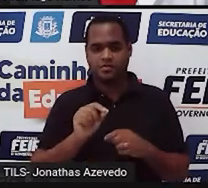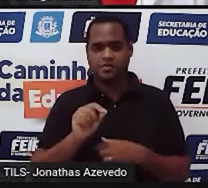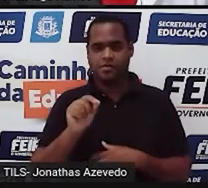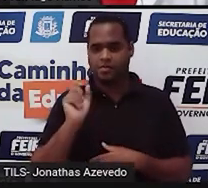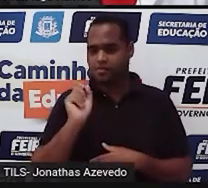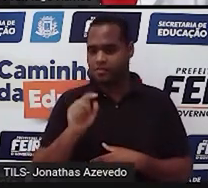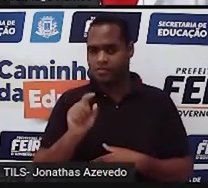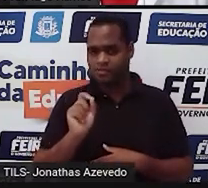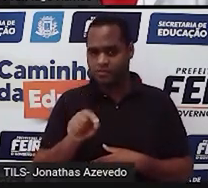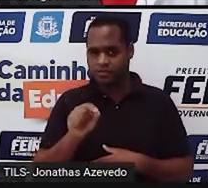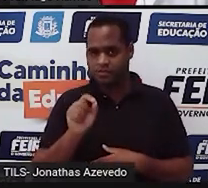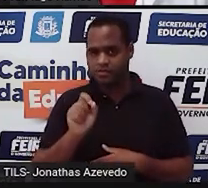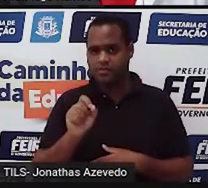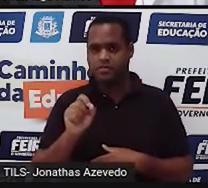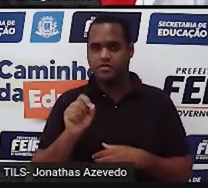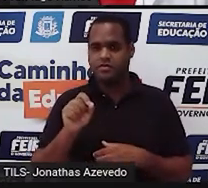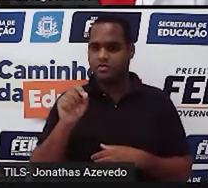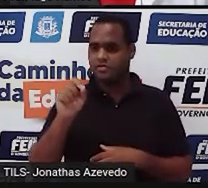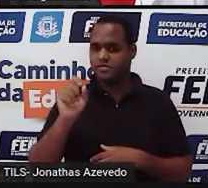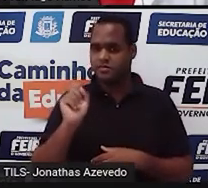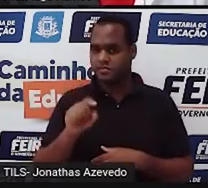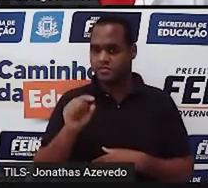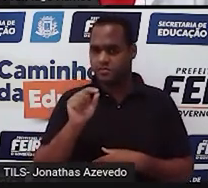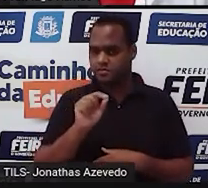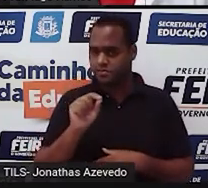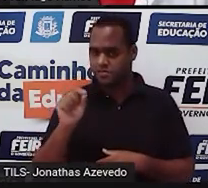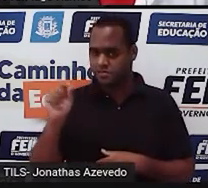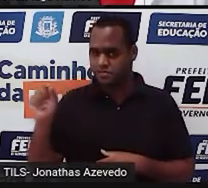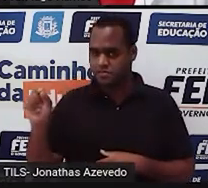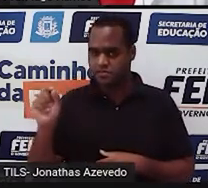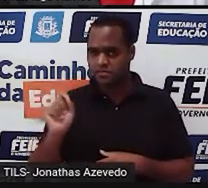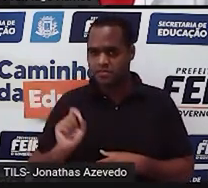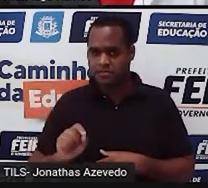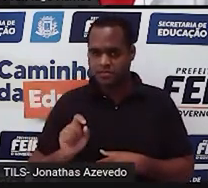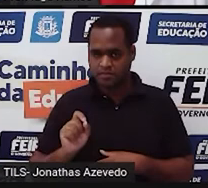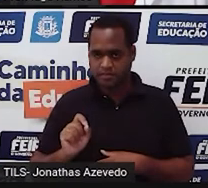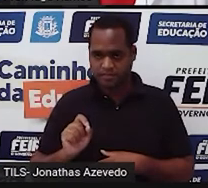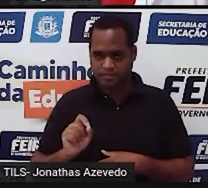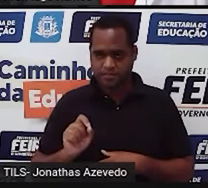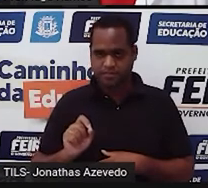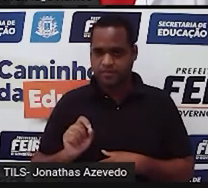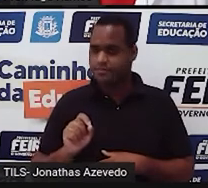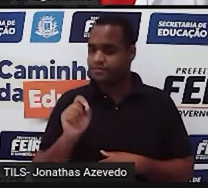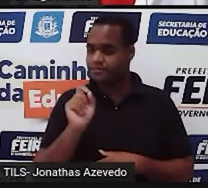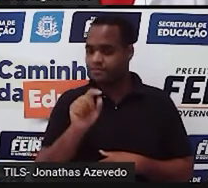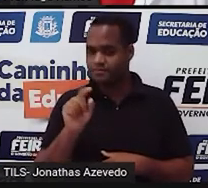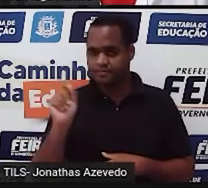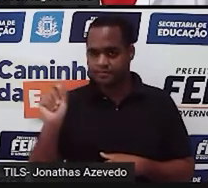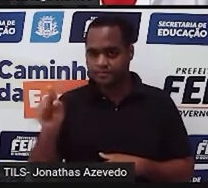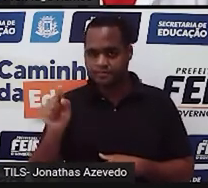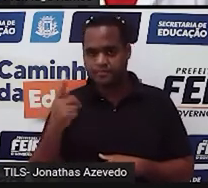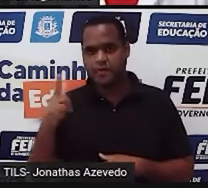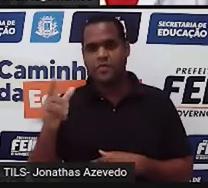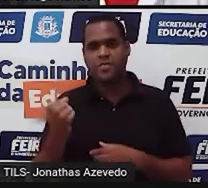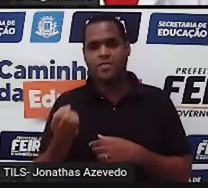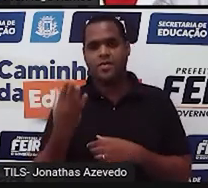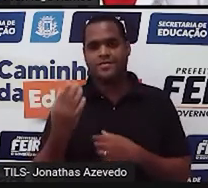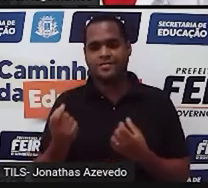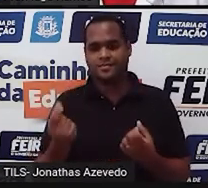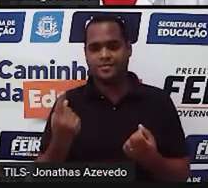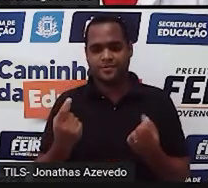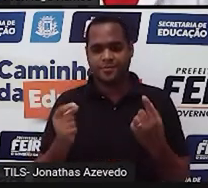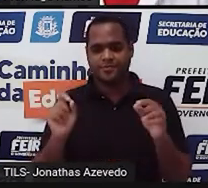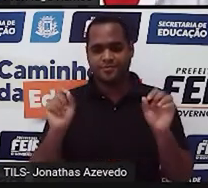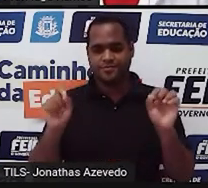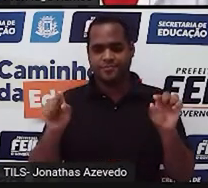pontos na tela eu cliquei apareceu um ponto clique em outro lugar e apareceu Outro ponto e aí por